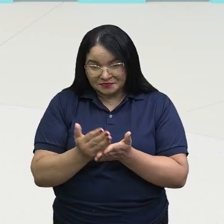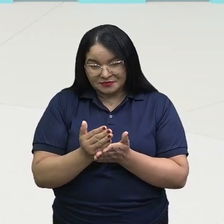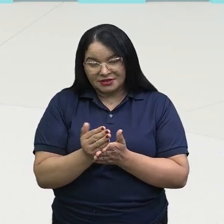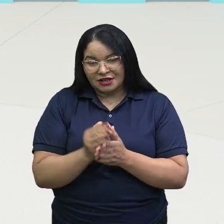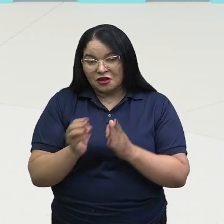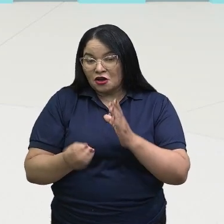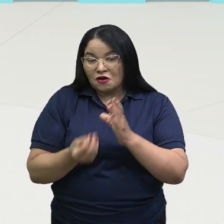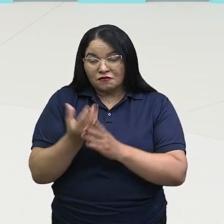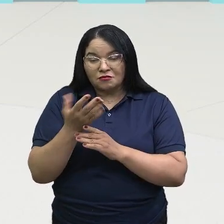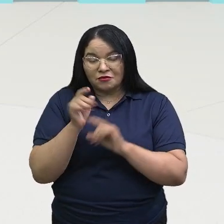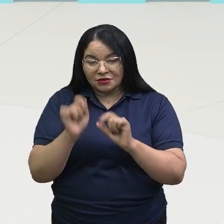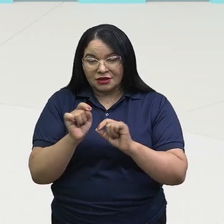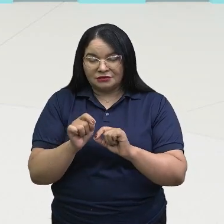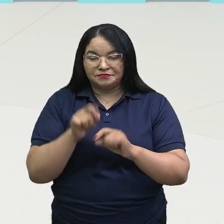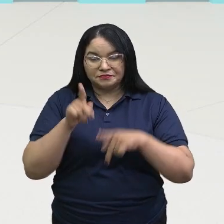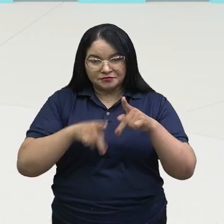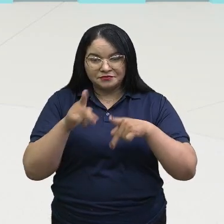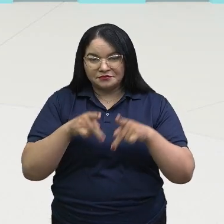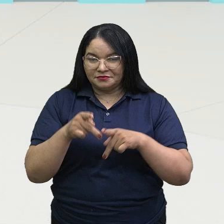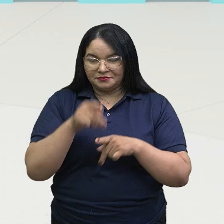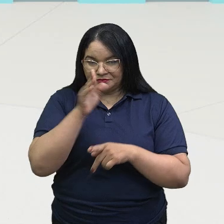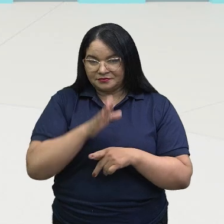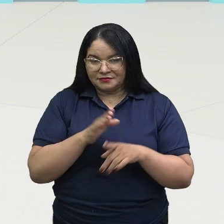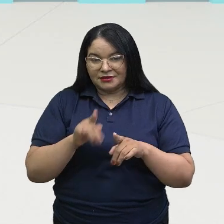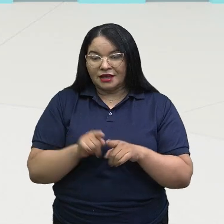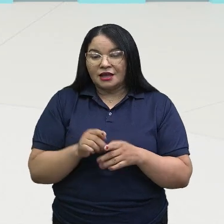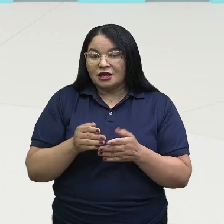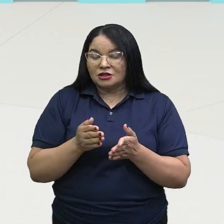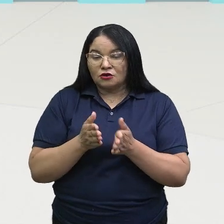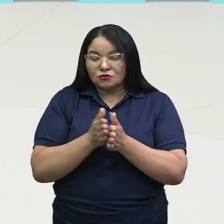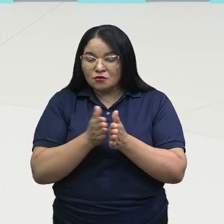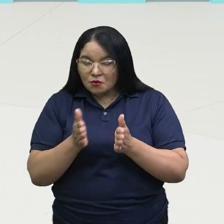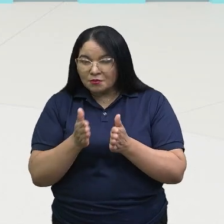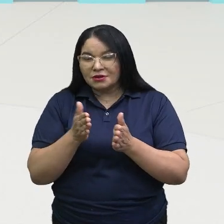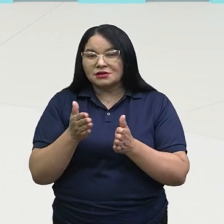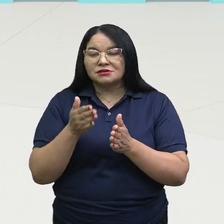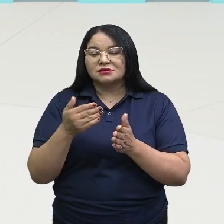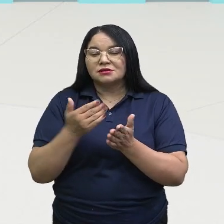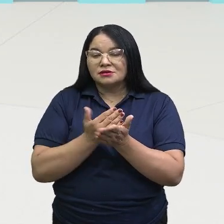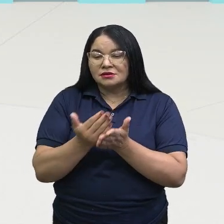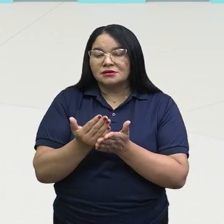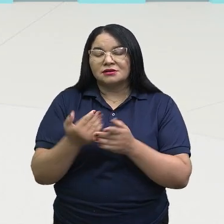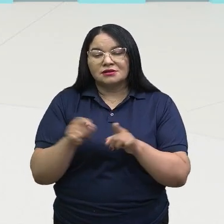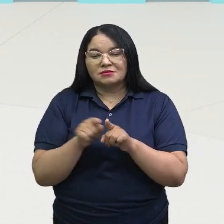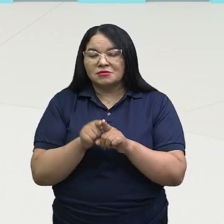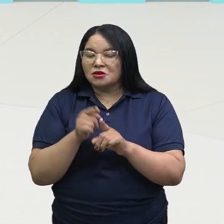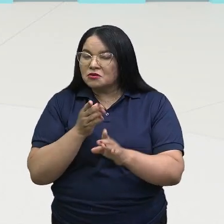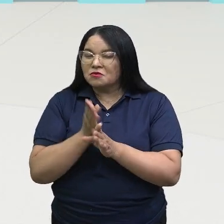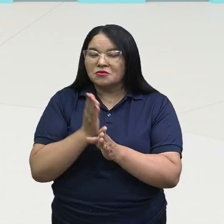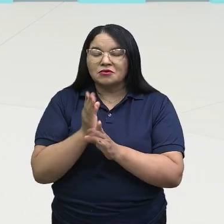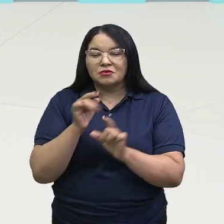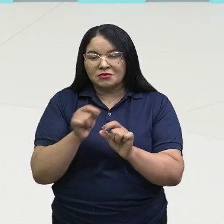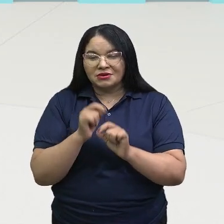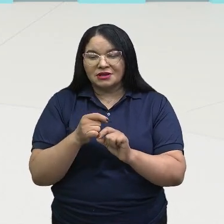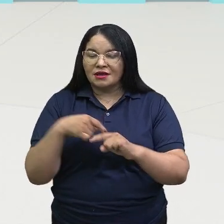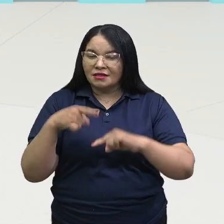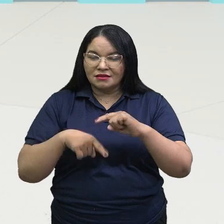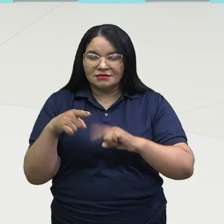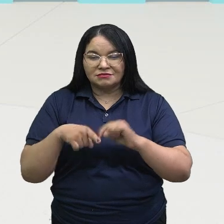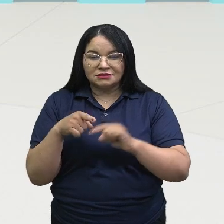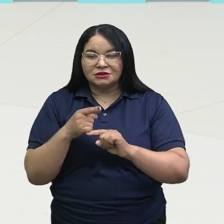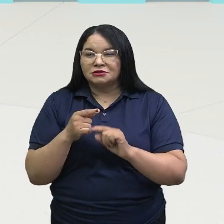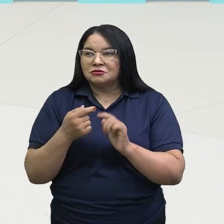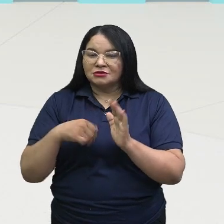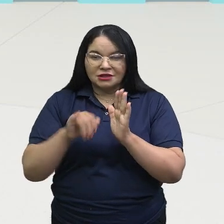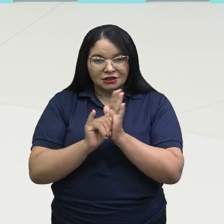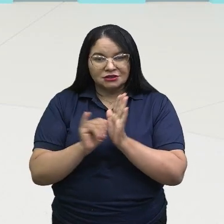brasileiro, então na primeira geração do romantismo, vai ter essa preocupação de encontrar quem pode ser o elemento